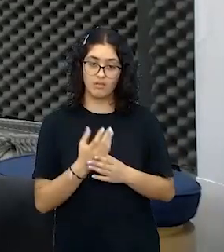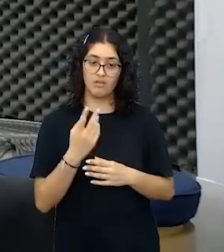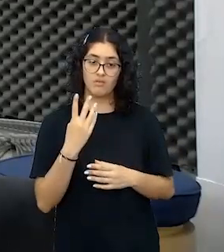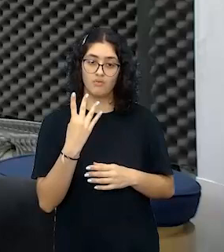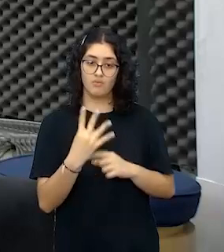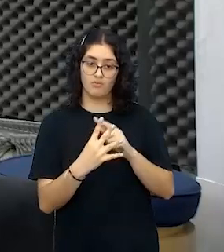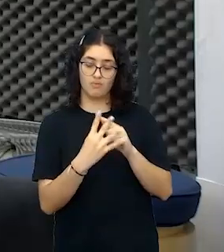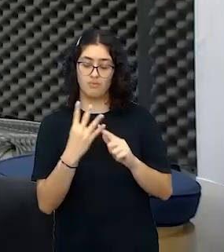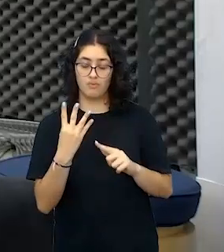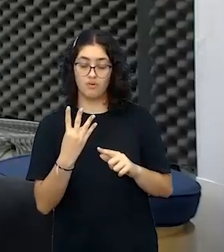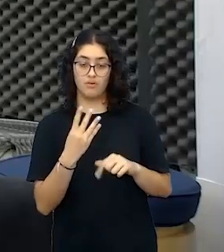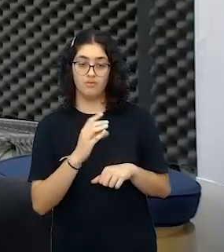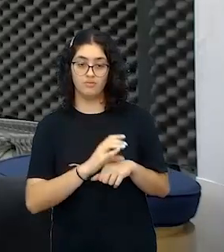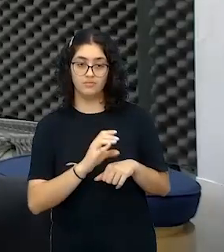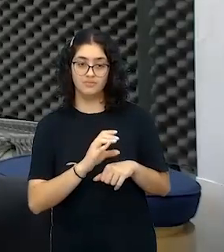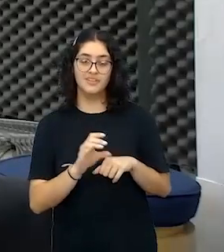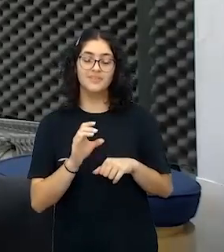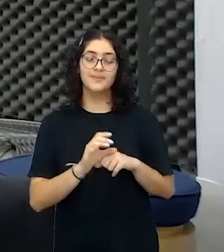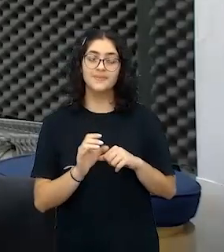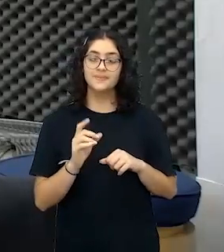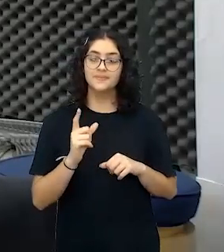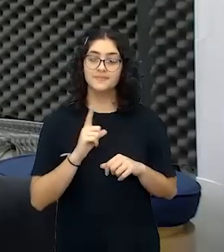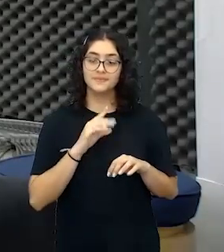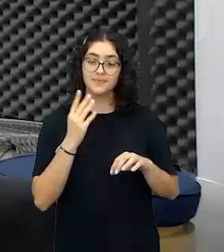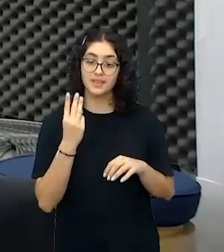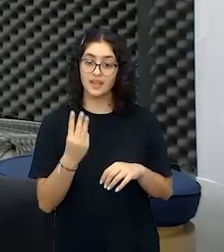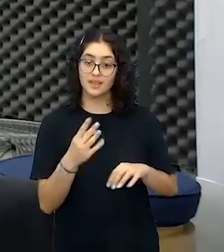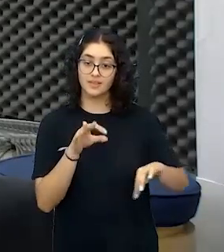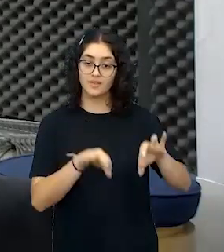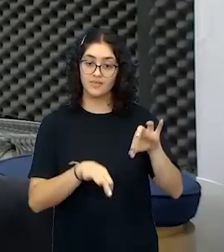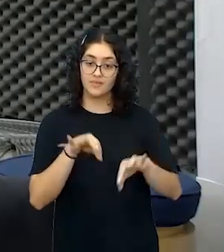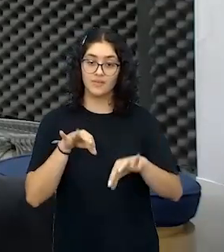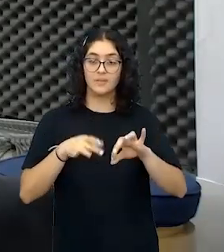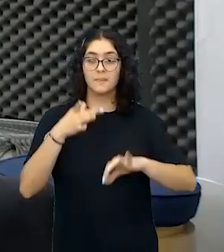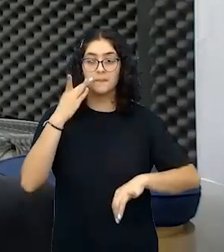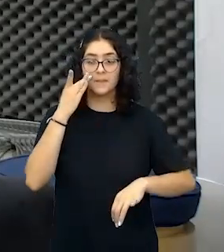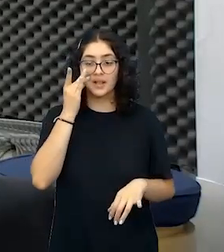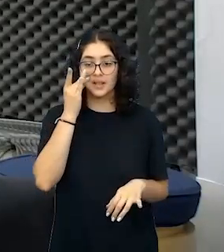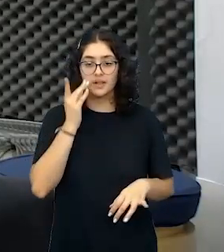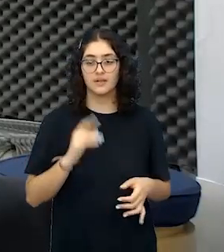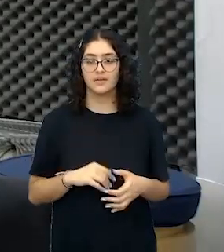trilhas formativas e 3 oficinas presenciais.